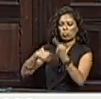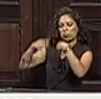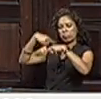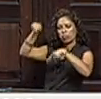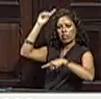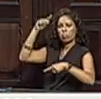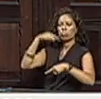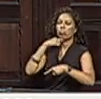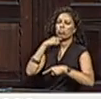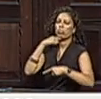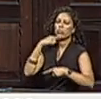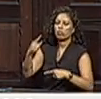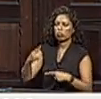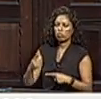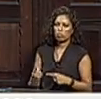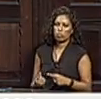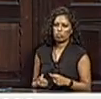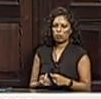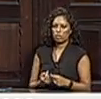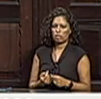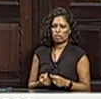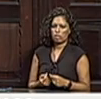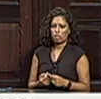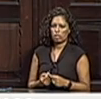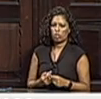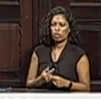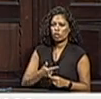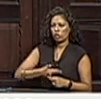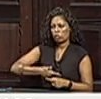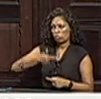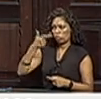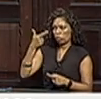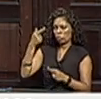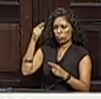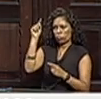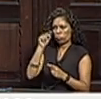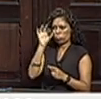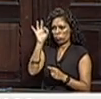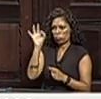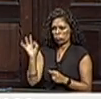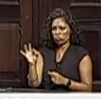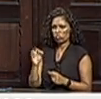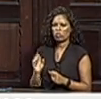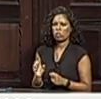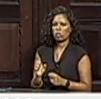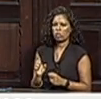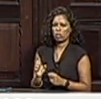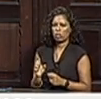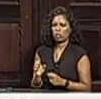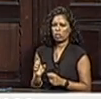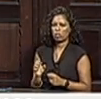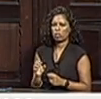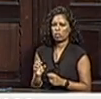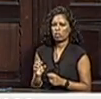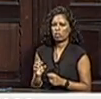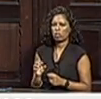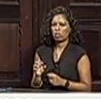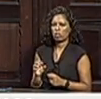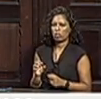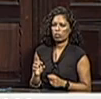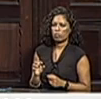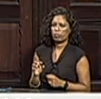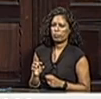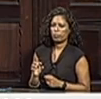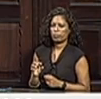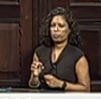Negar 2% a mais no aumento do mínimo é, na minha maneira de entender, no entender da rede, um grande